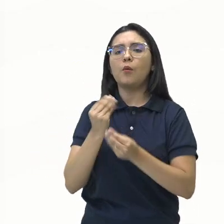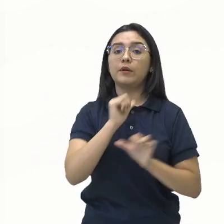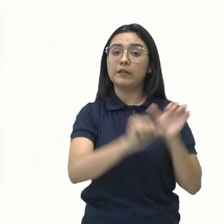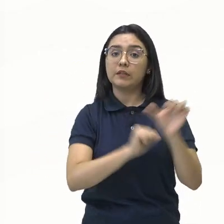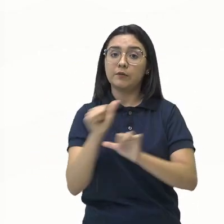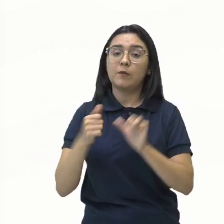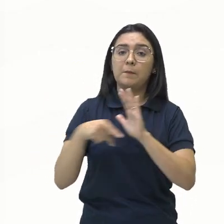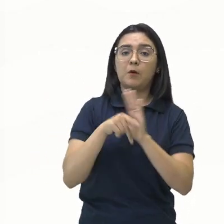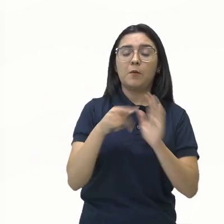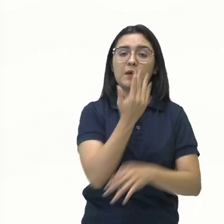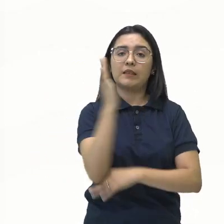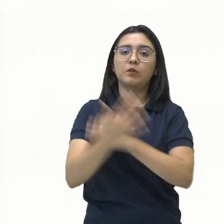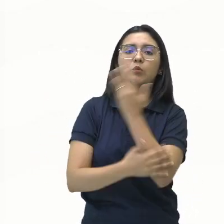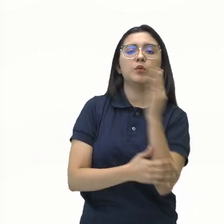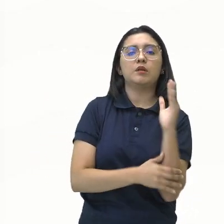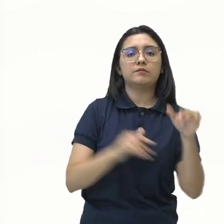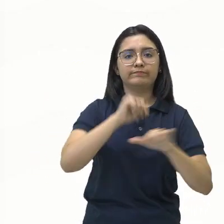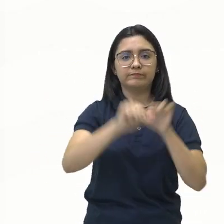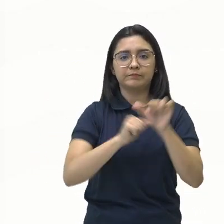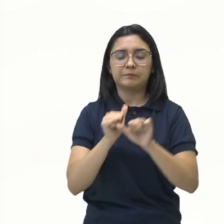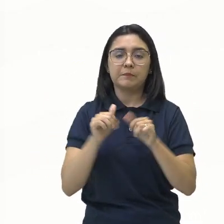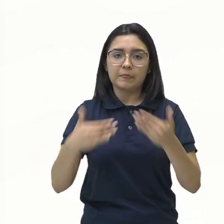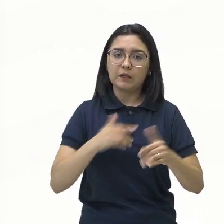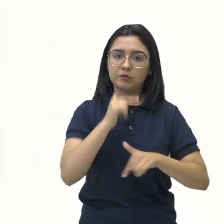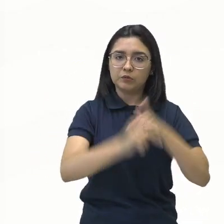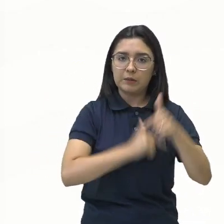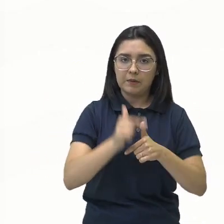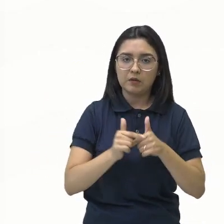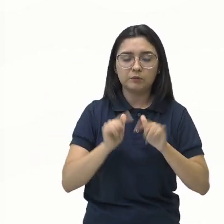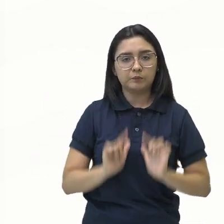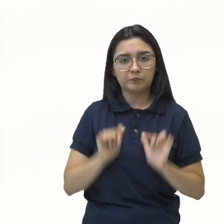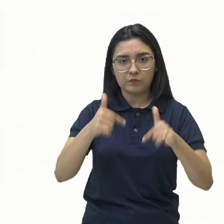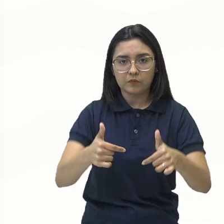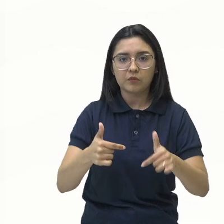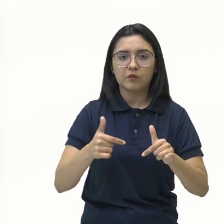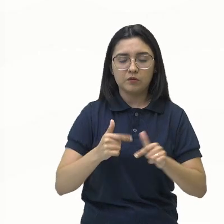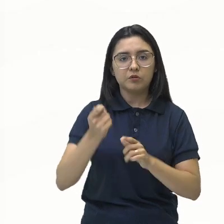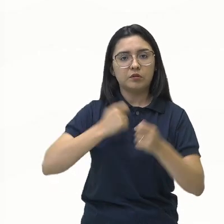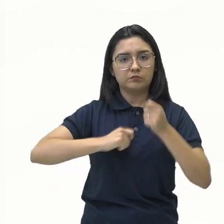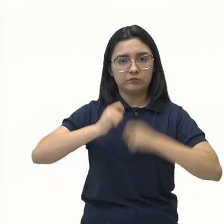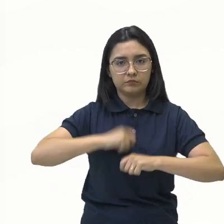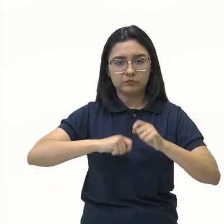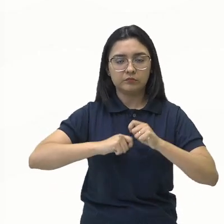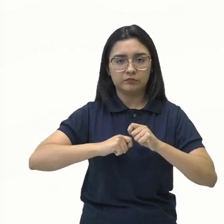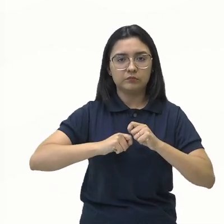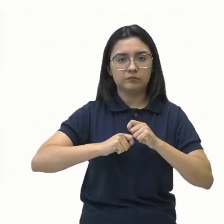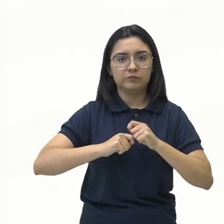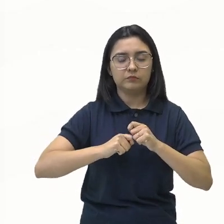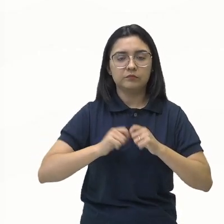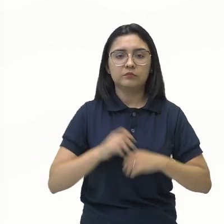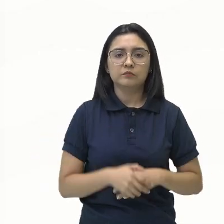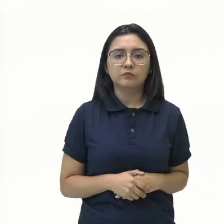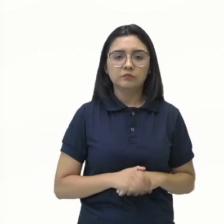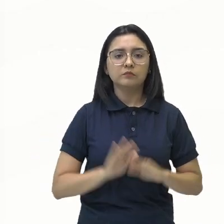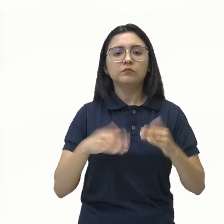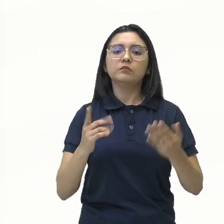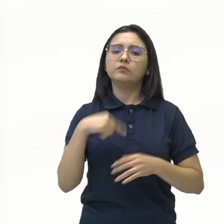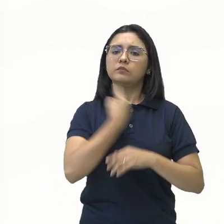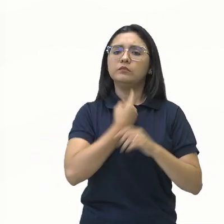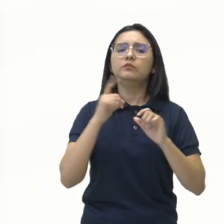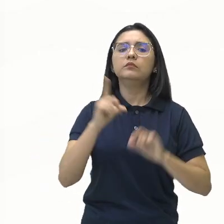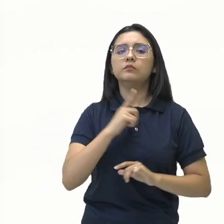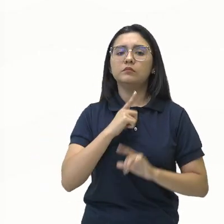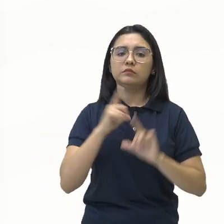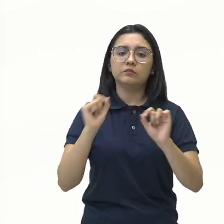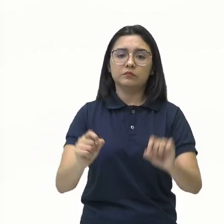transformando a natureza. E a partir do trabalho desempenhado, da atividade econômica desenvolvida em um determinado local, a gente pode ter a